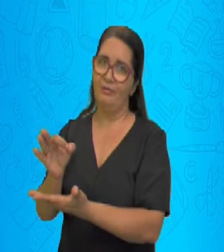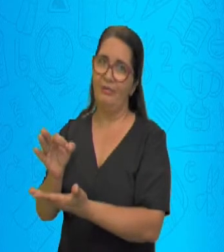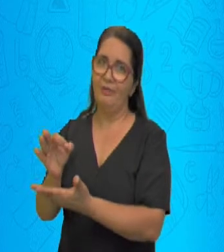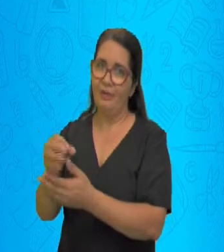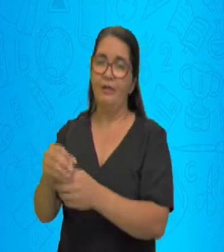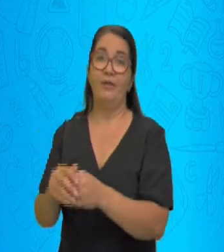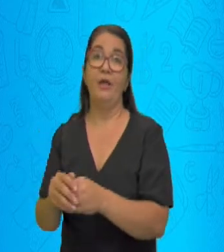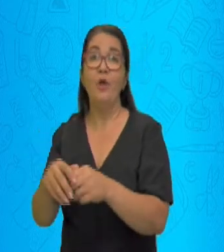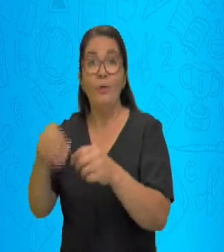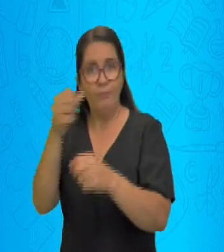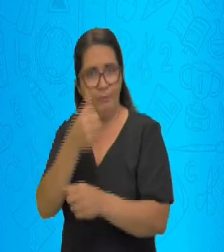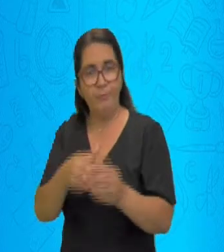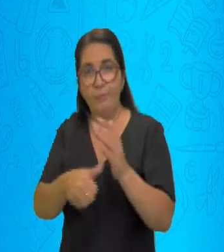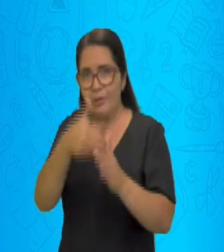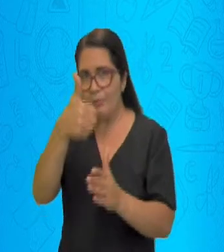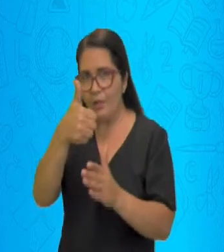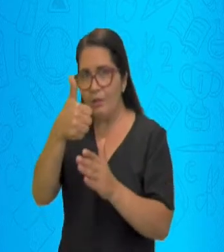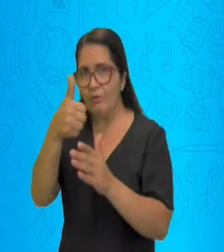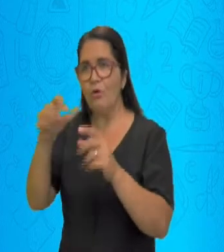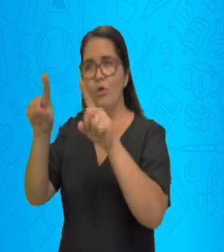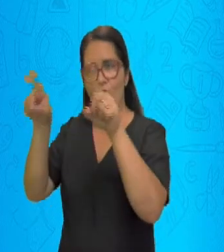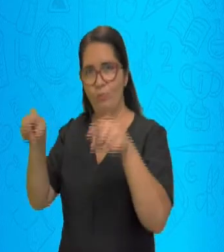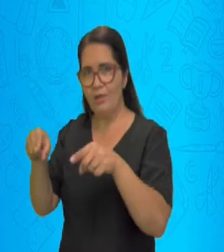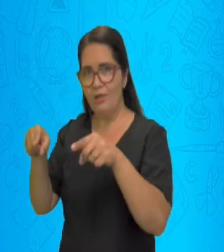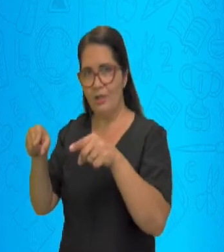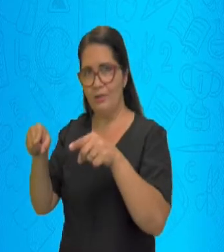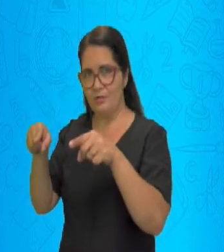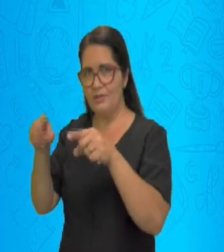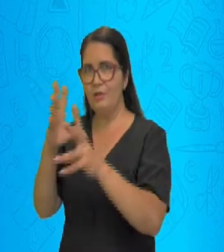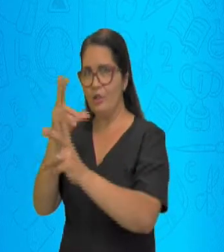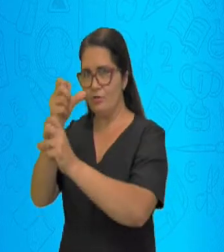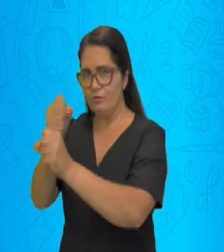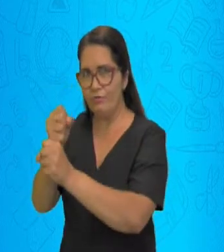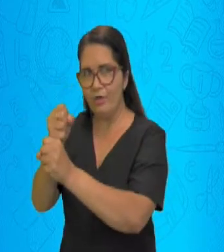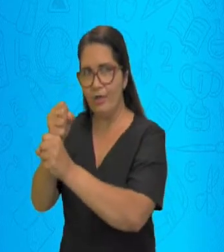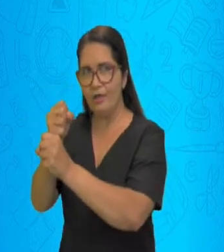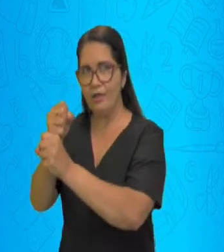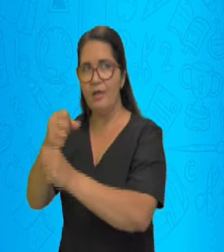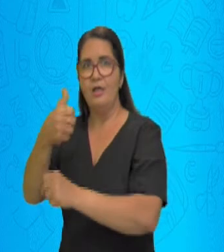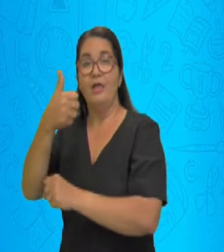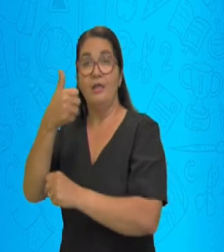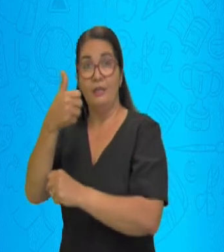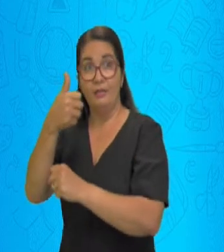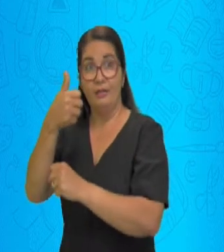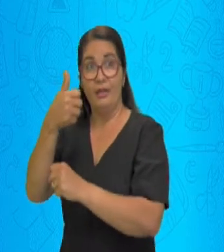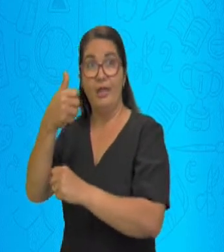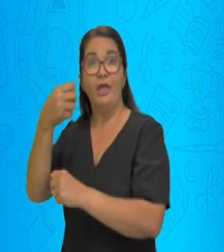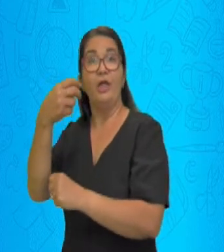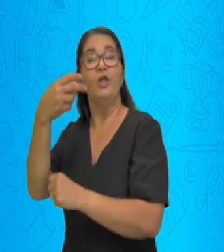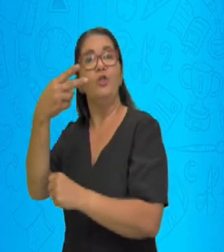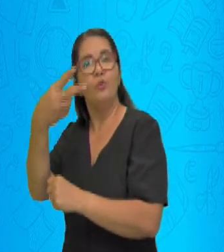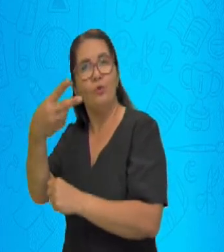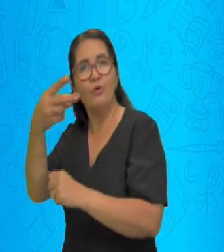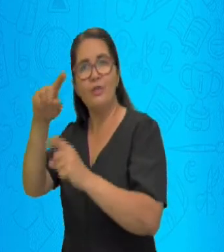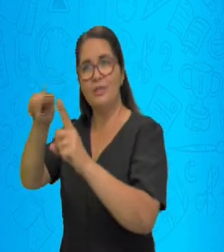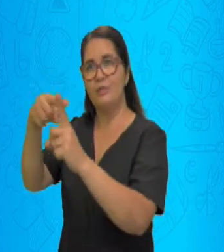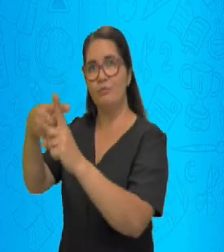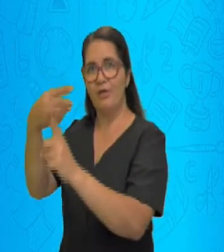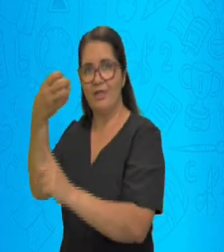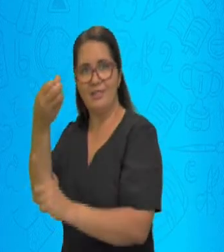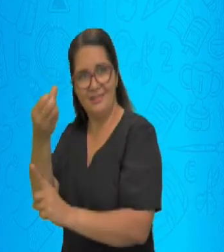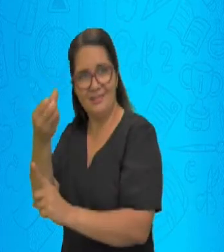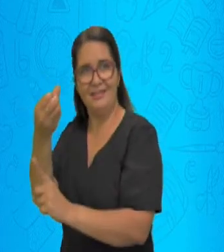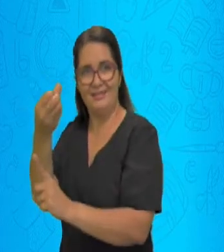primeiro. 2 mais 6, 8. 5 mais 8, nós temos o resultado de